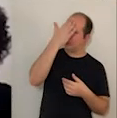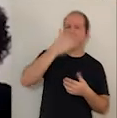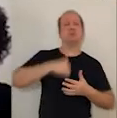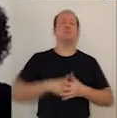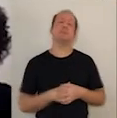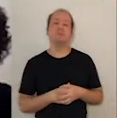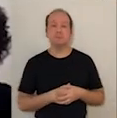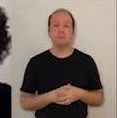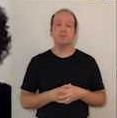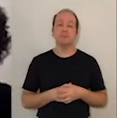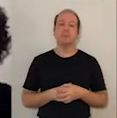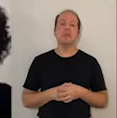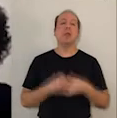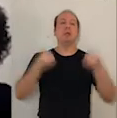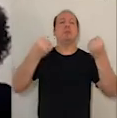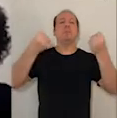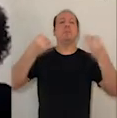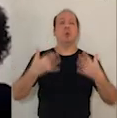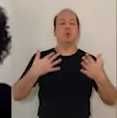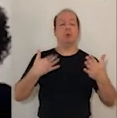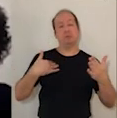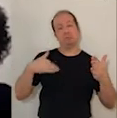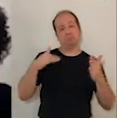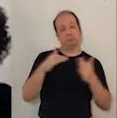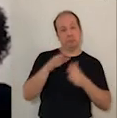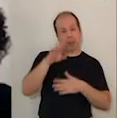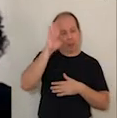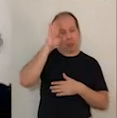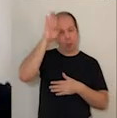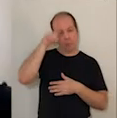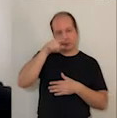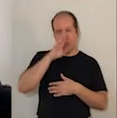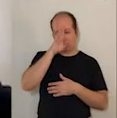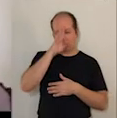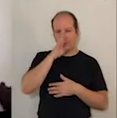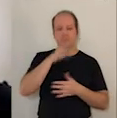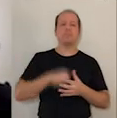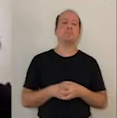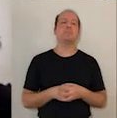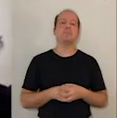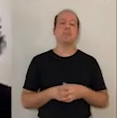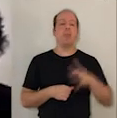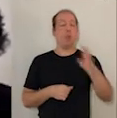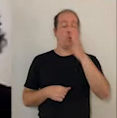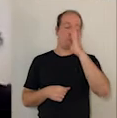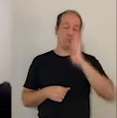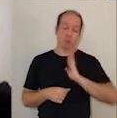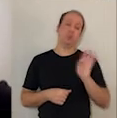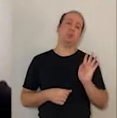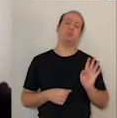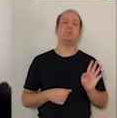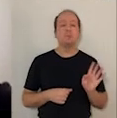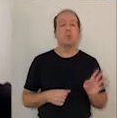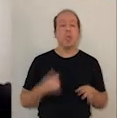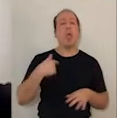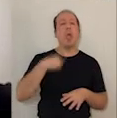sua vez de depor, Leone. Afinal de contas, é o acusador. Ele é o acusado, excelência. Eu o